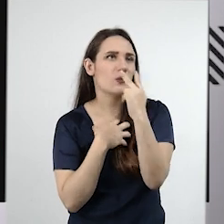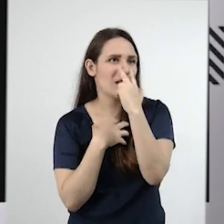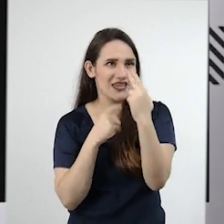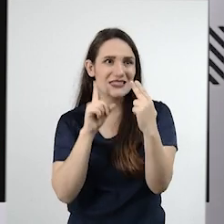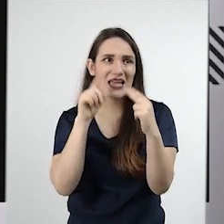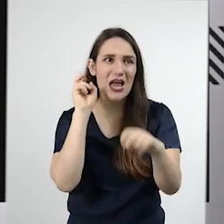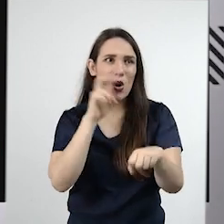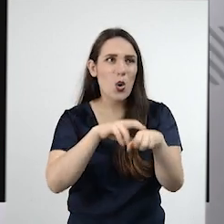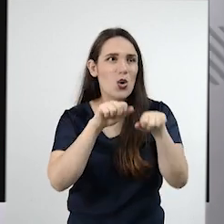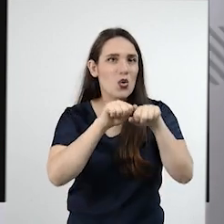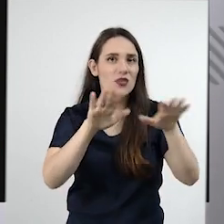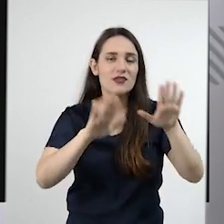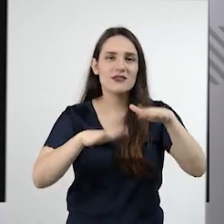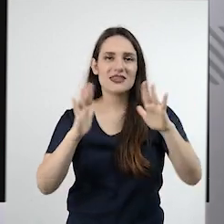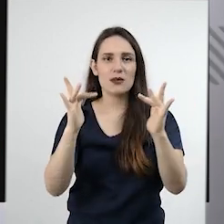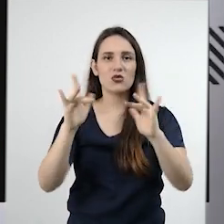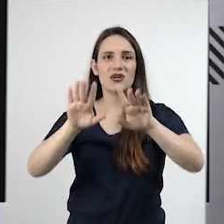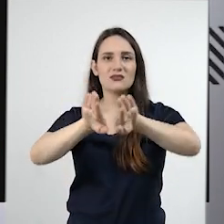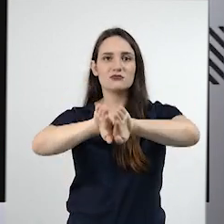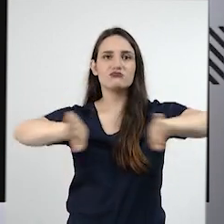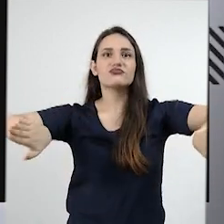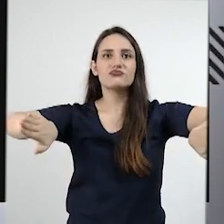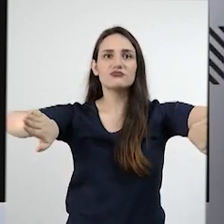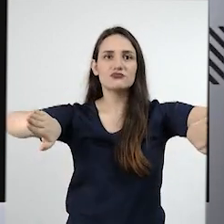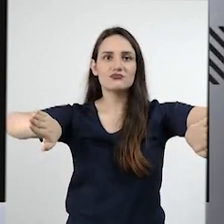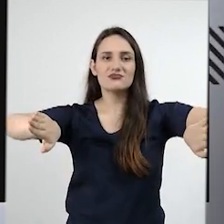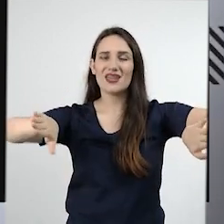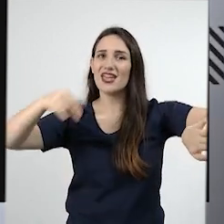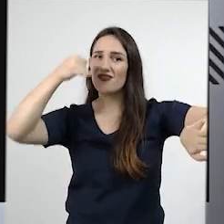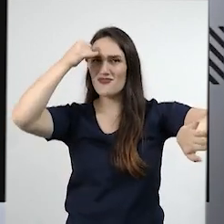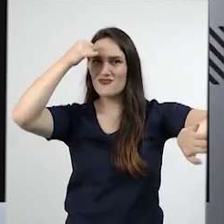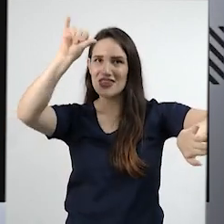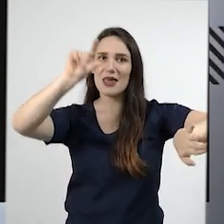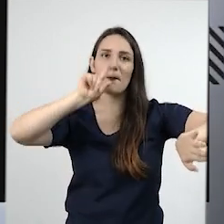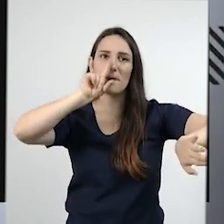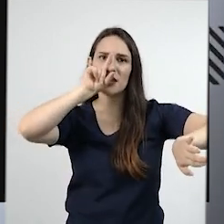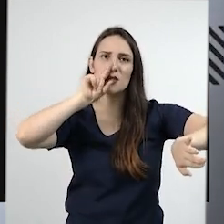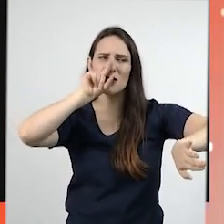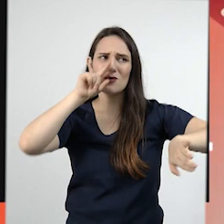fato não correr riscos. Então,